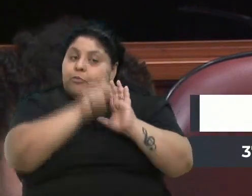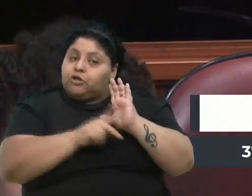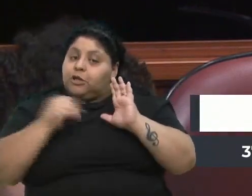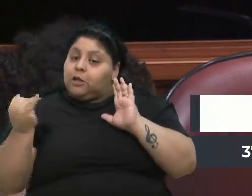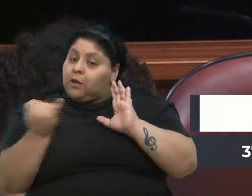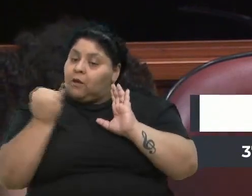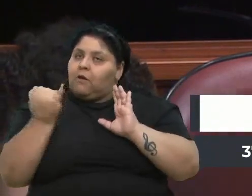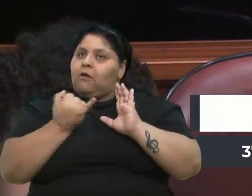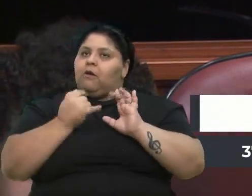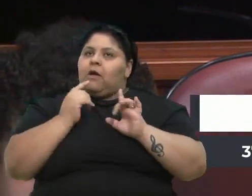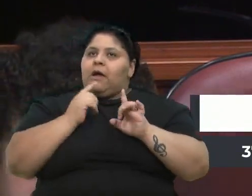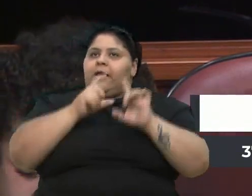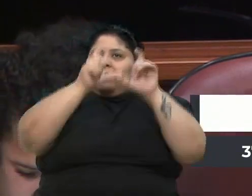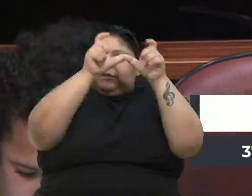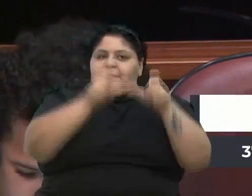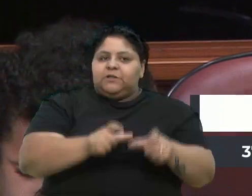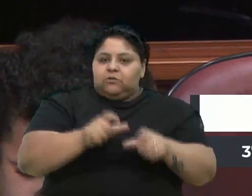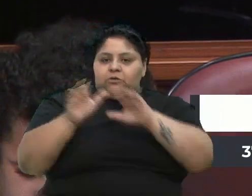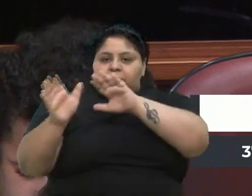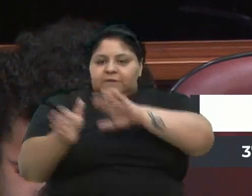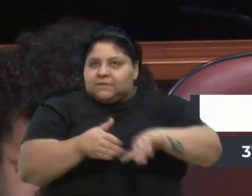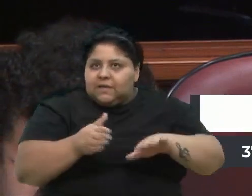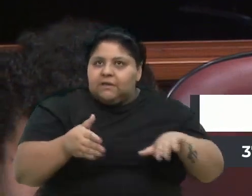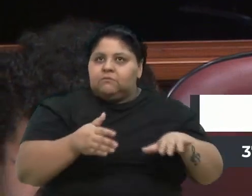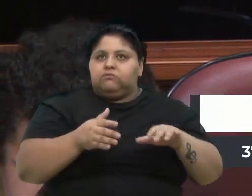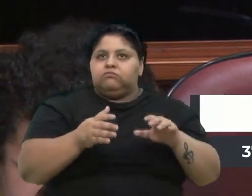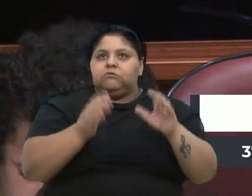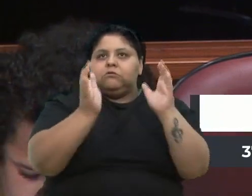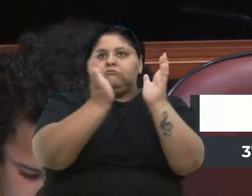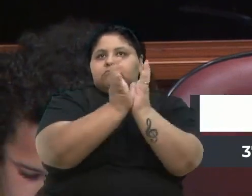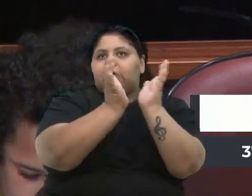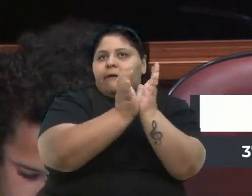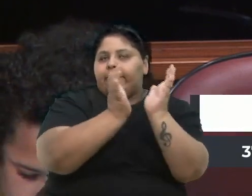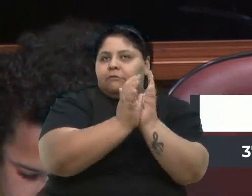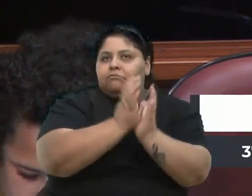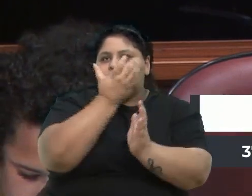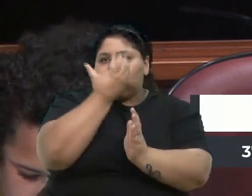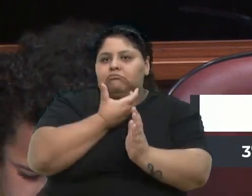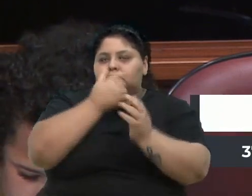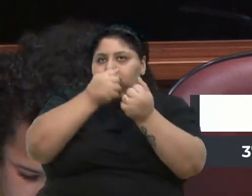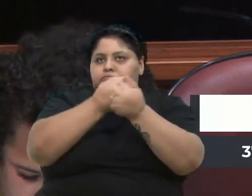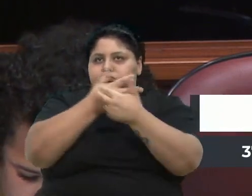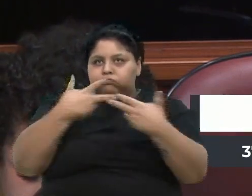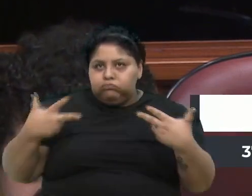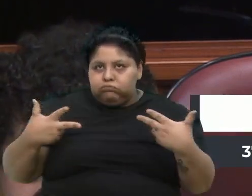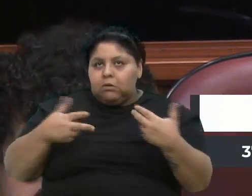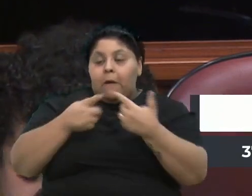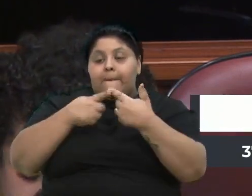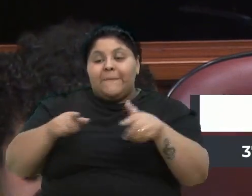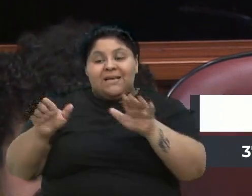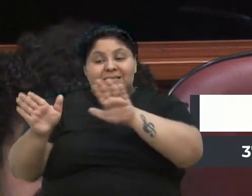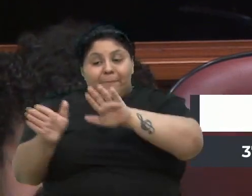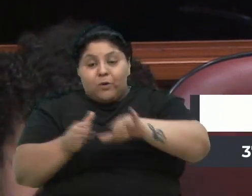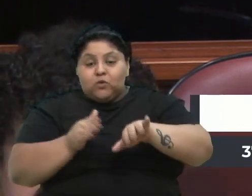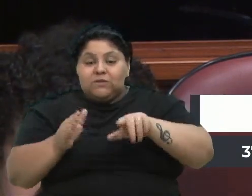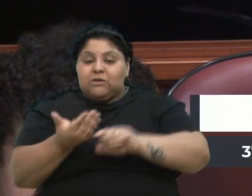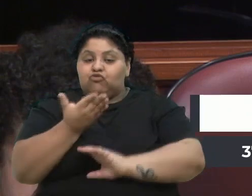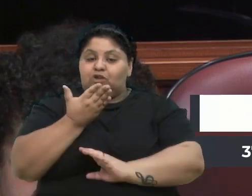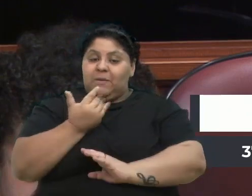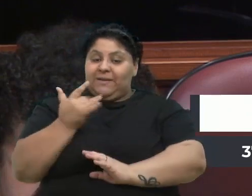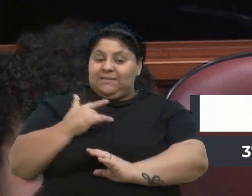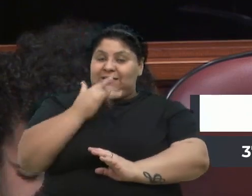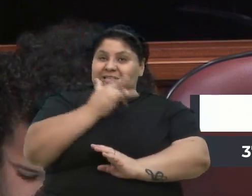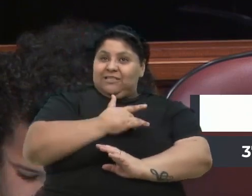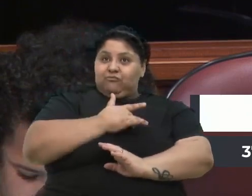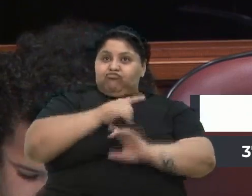vai estar produzindo a alface, a couve, a cebolinha. Mas a produção de alimento saudável na região urbana,